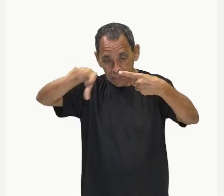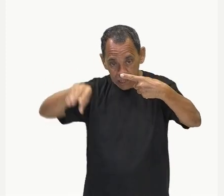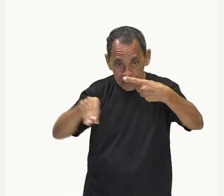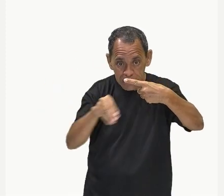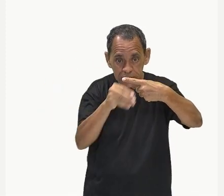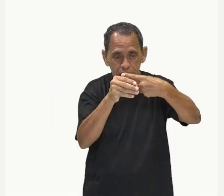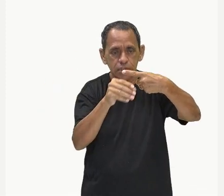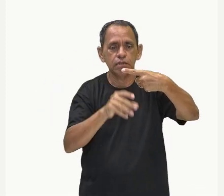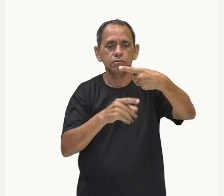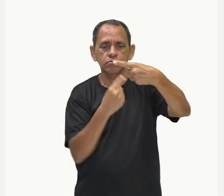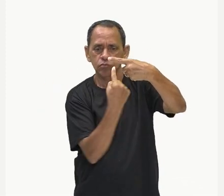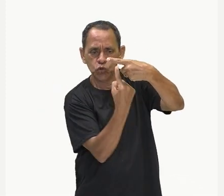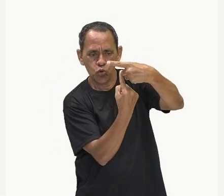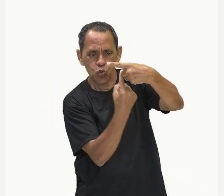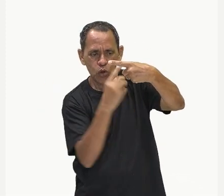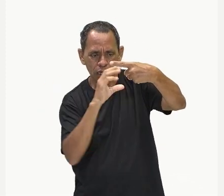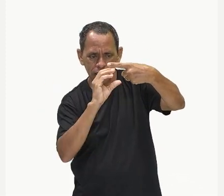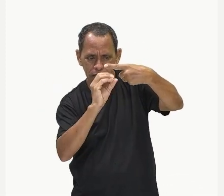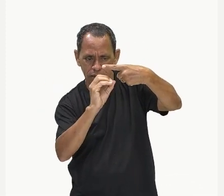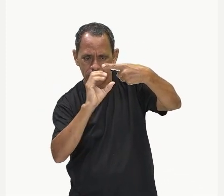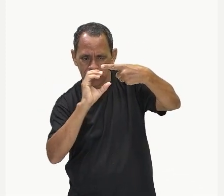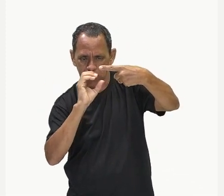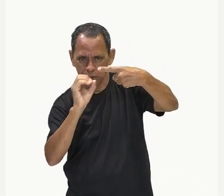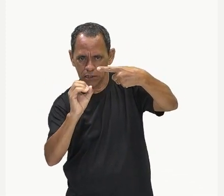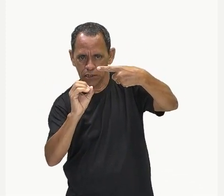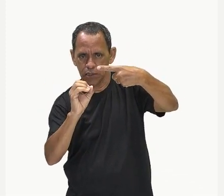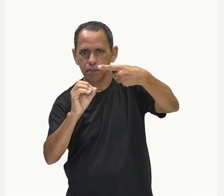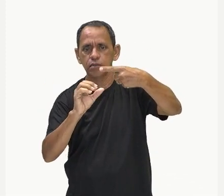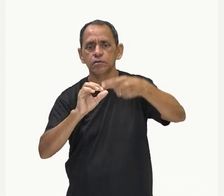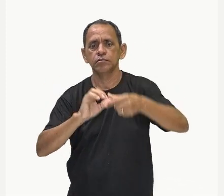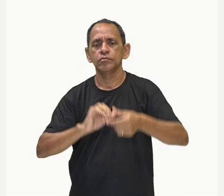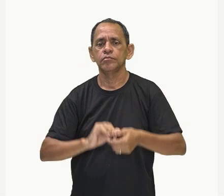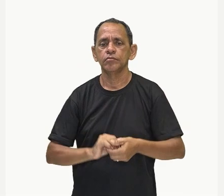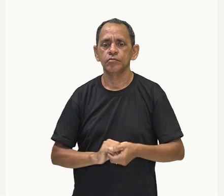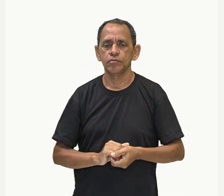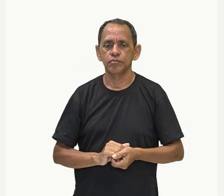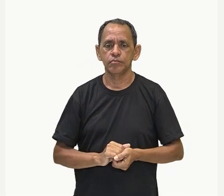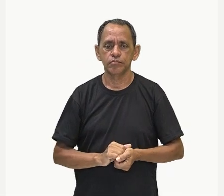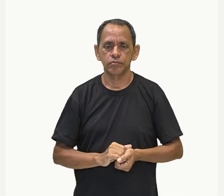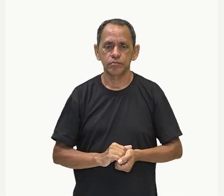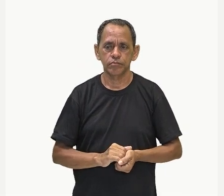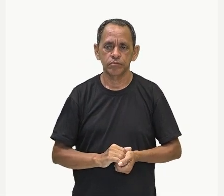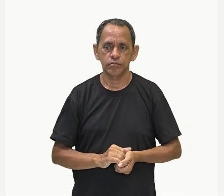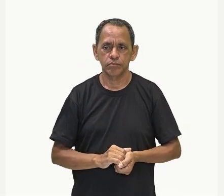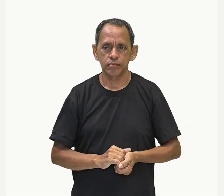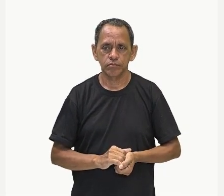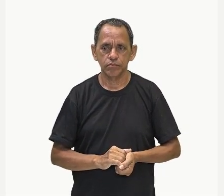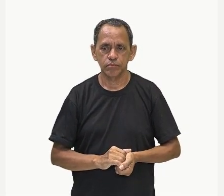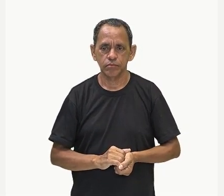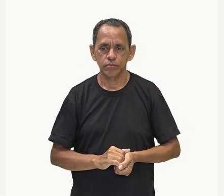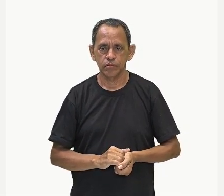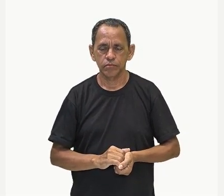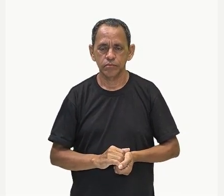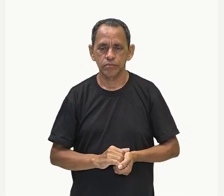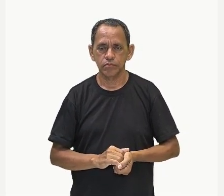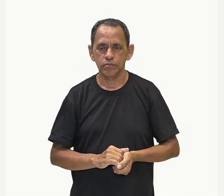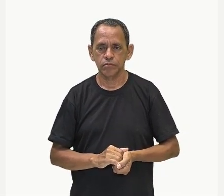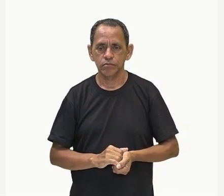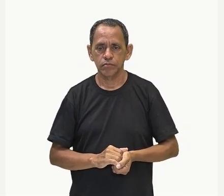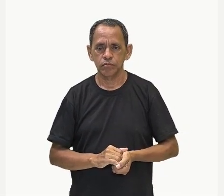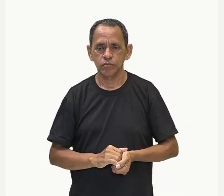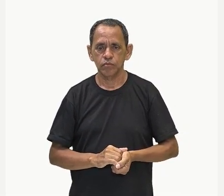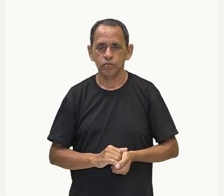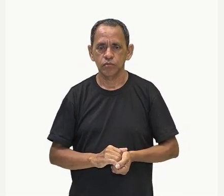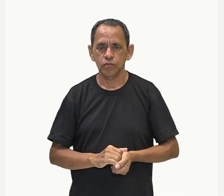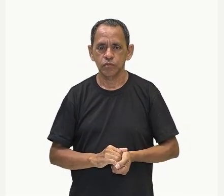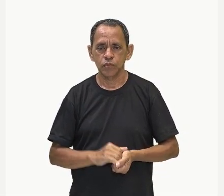o 8. Significa que eu vou acrescentar 2 zeros no meu denominador, fazendo com que